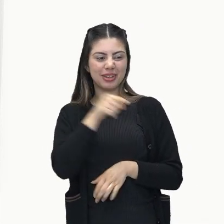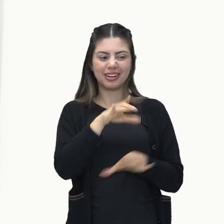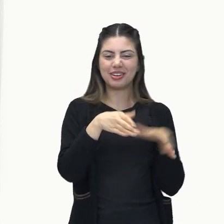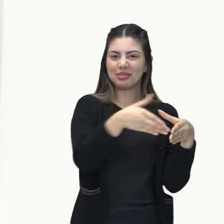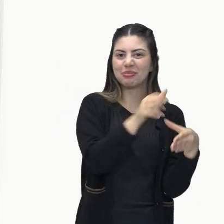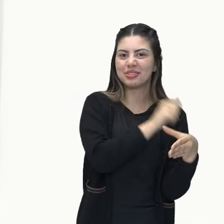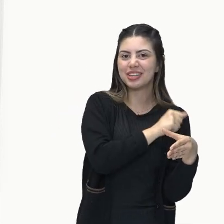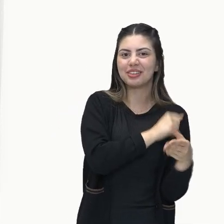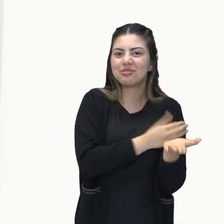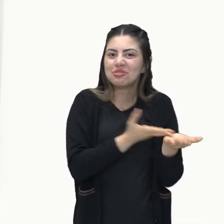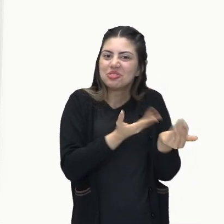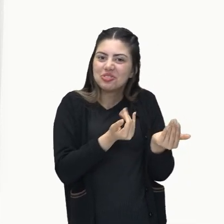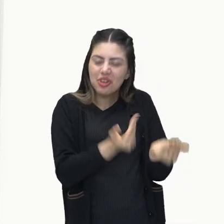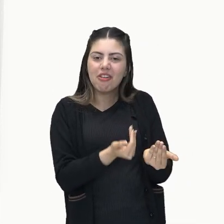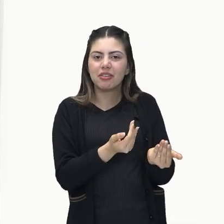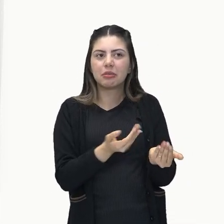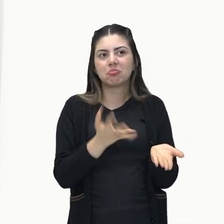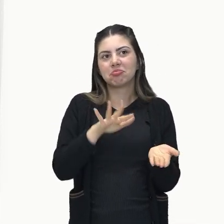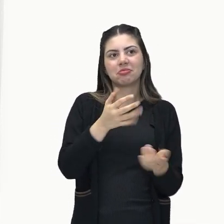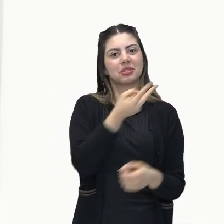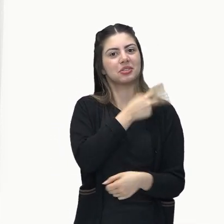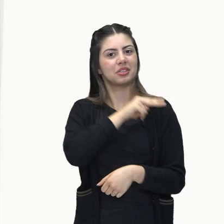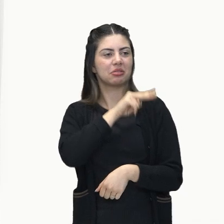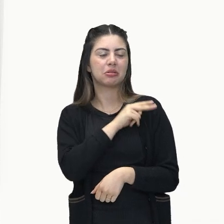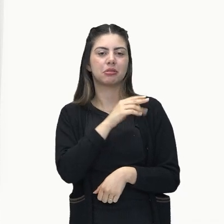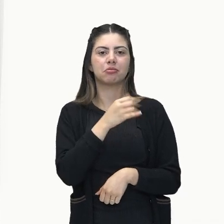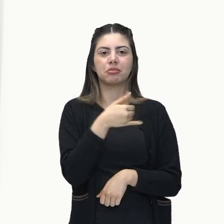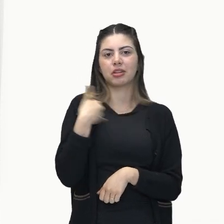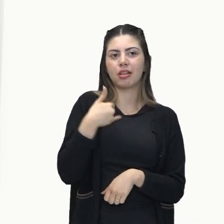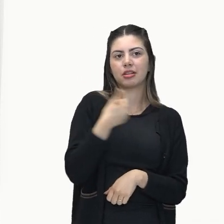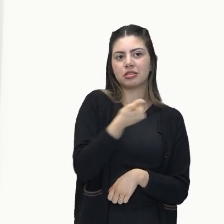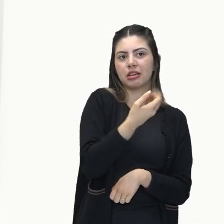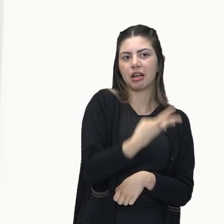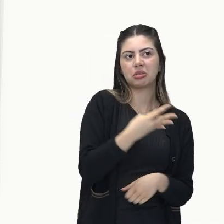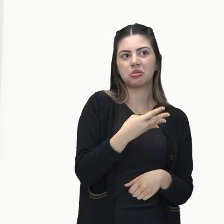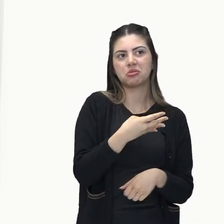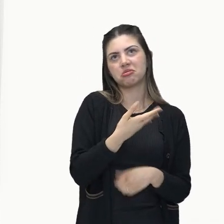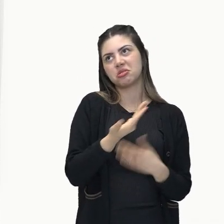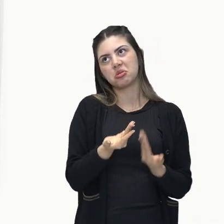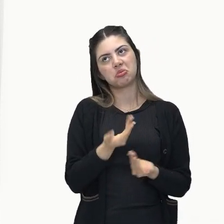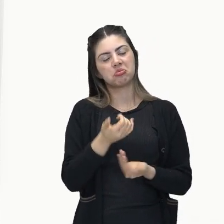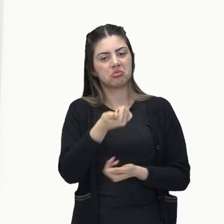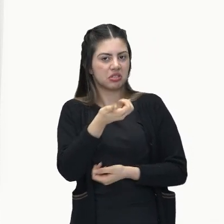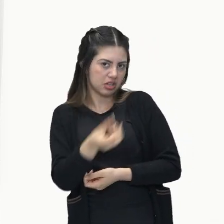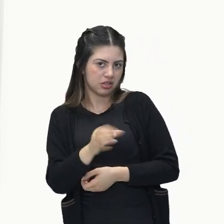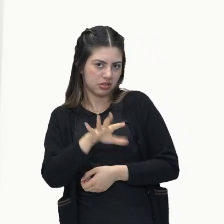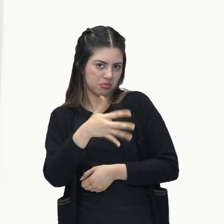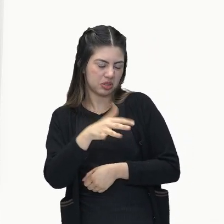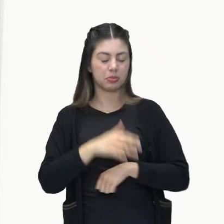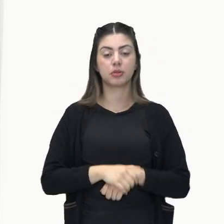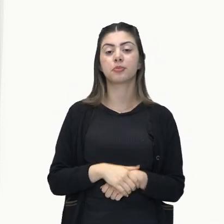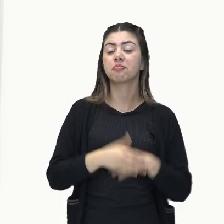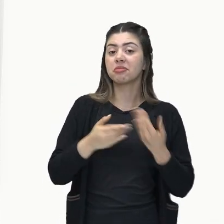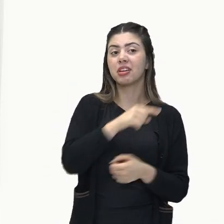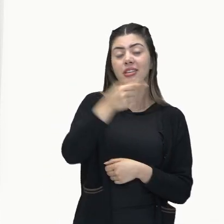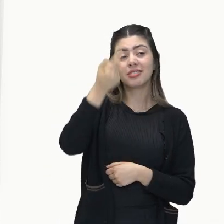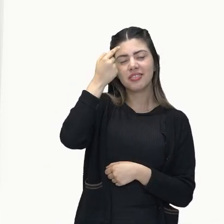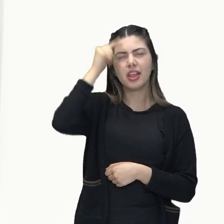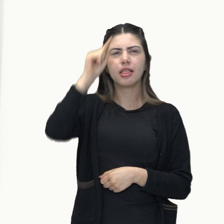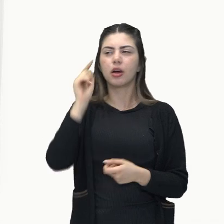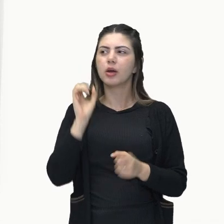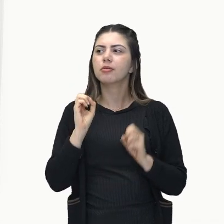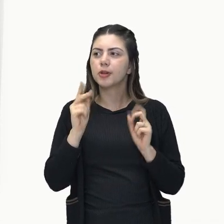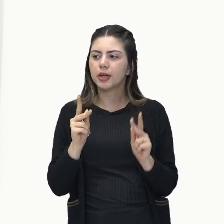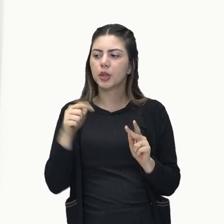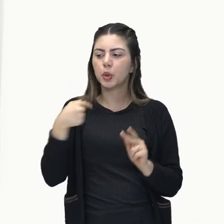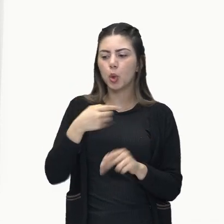deviam, ali na segunda série, deviam ter entre seus 14, 15 e 16 anos, E eles próprios pensaram, beleza, a gente gosta